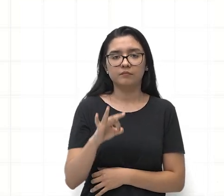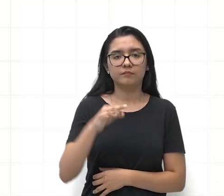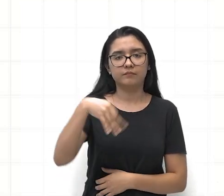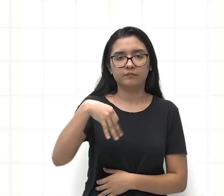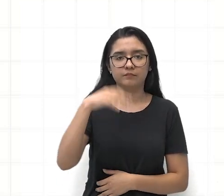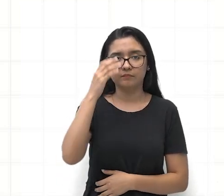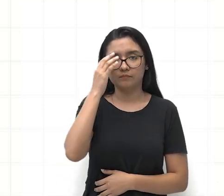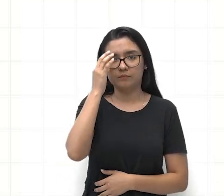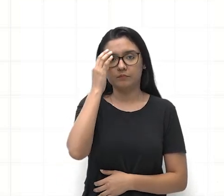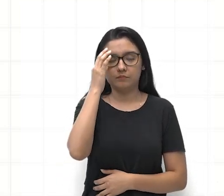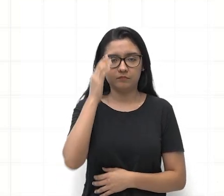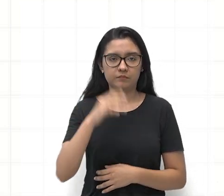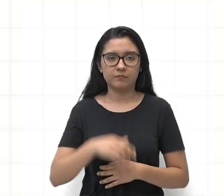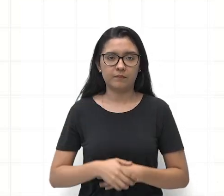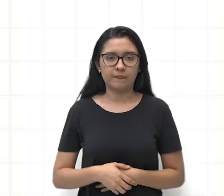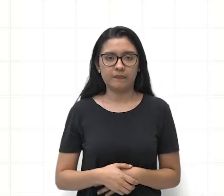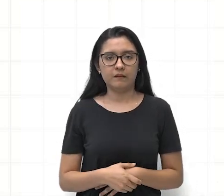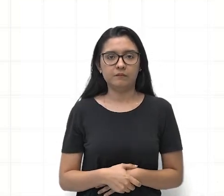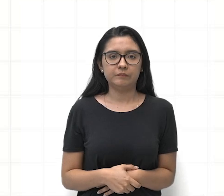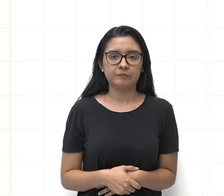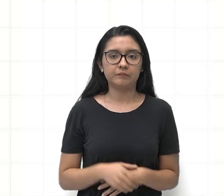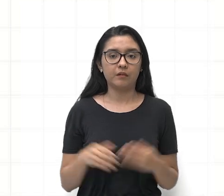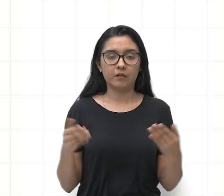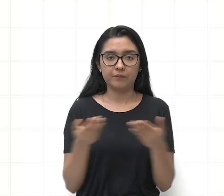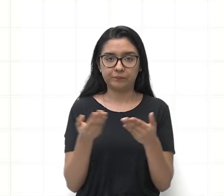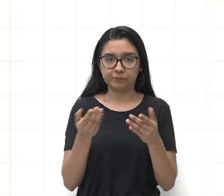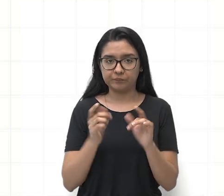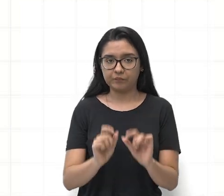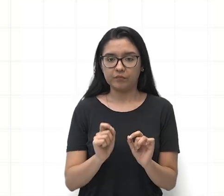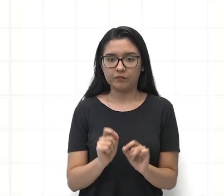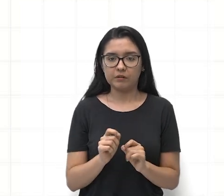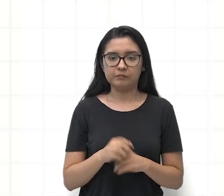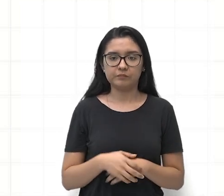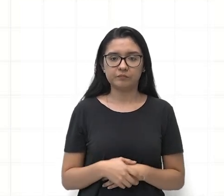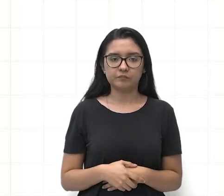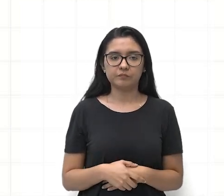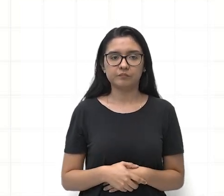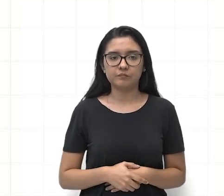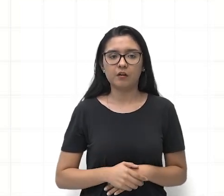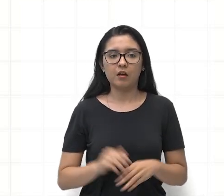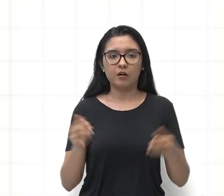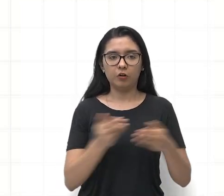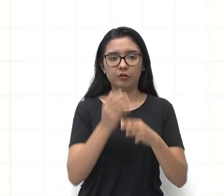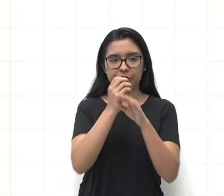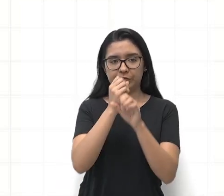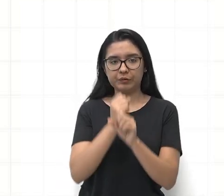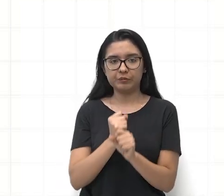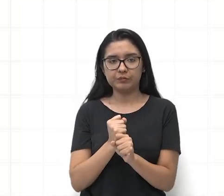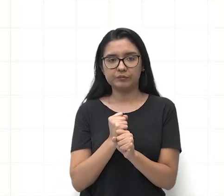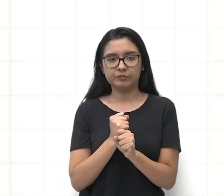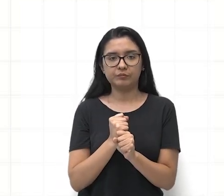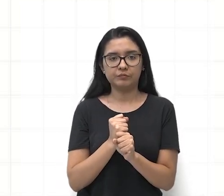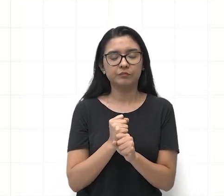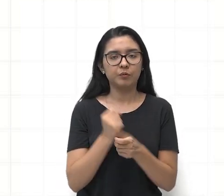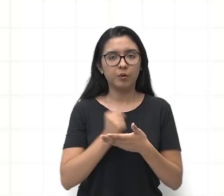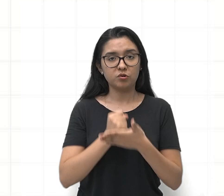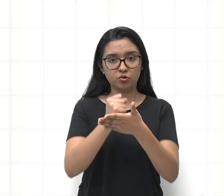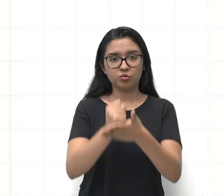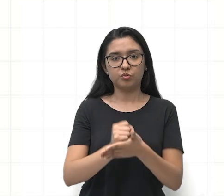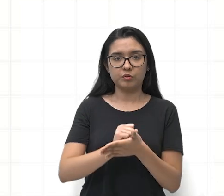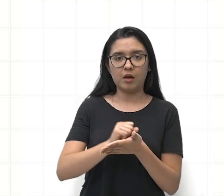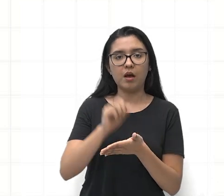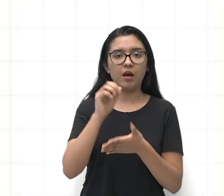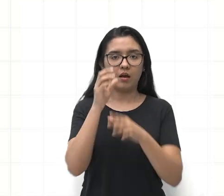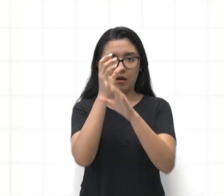9,58%. Beleza? Agora, vamos fazer esse cálculo aqui, né? Com o auxílio da nossa